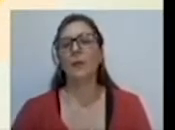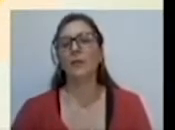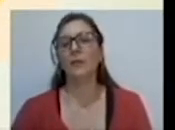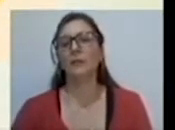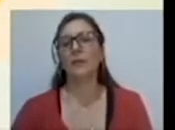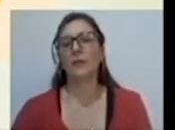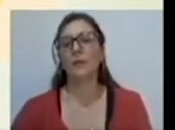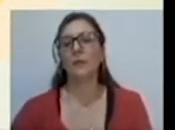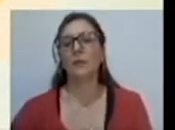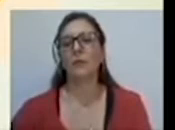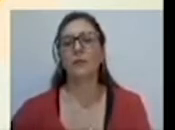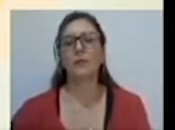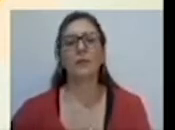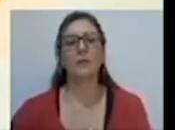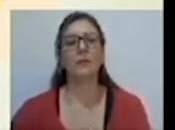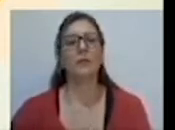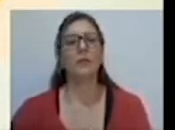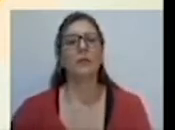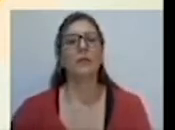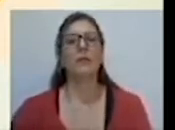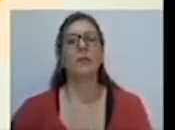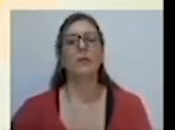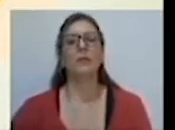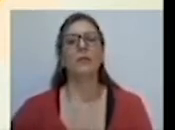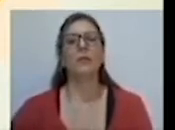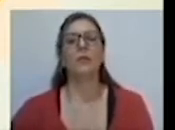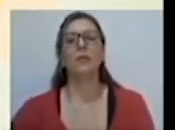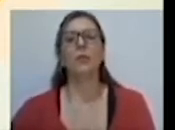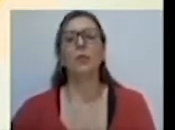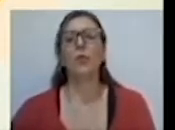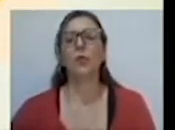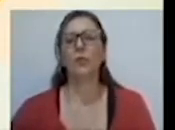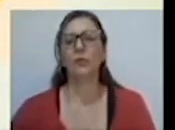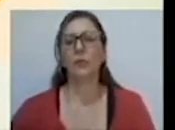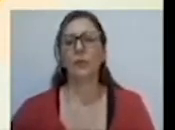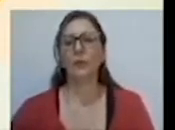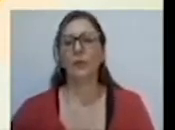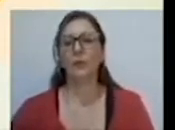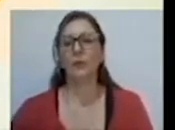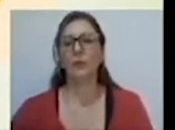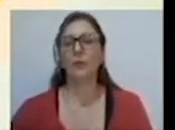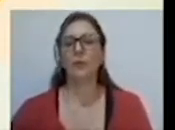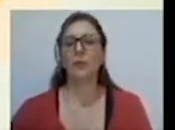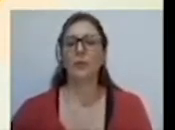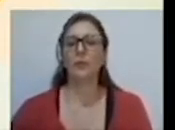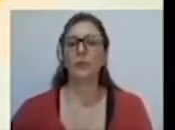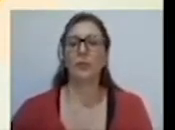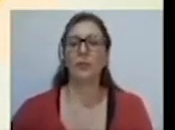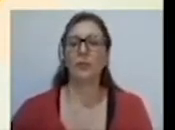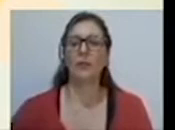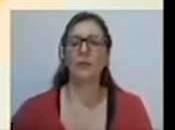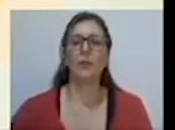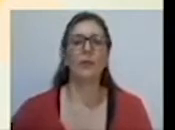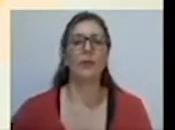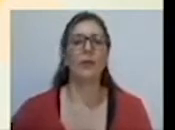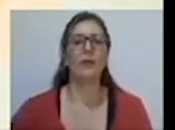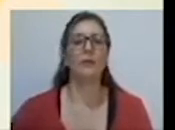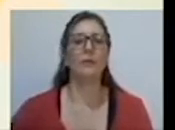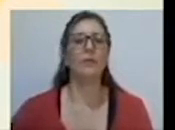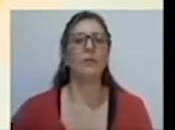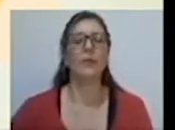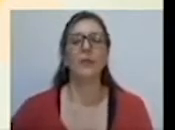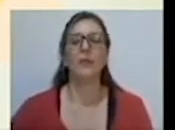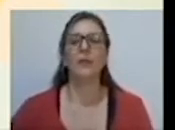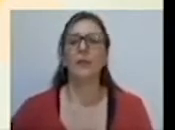a parte interna do coração, que é um órgão oco, formado por uma musculatura chamada